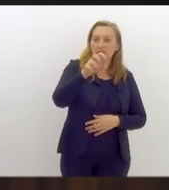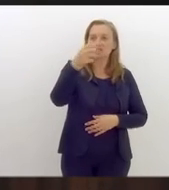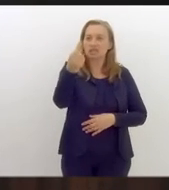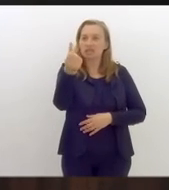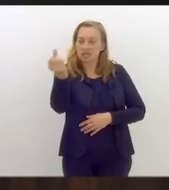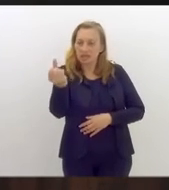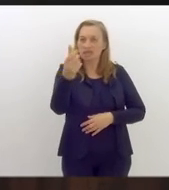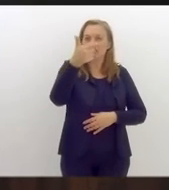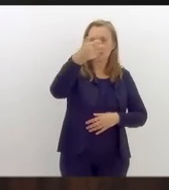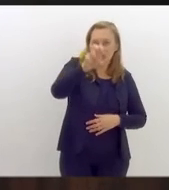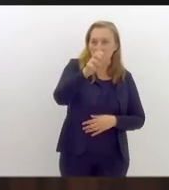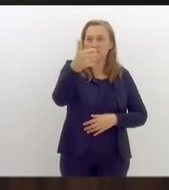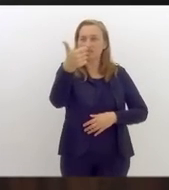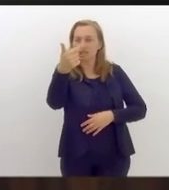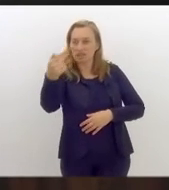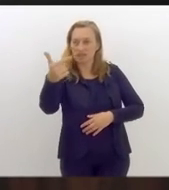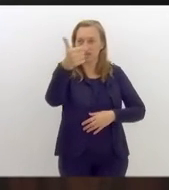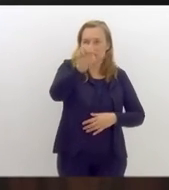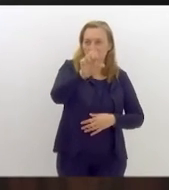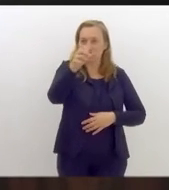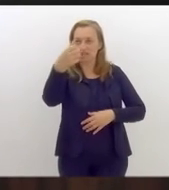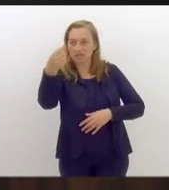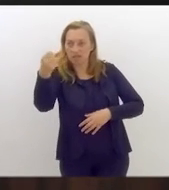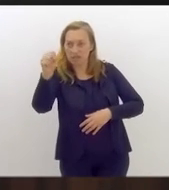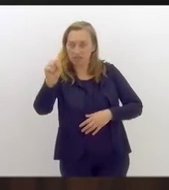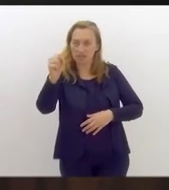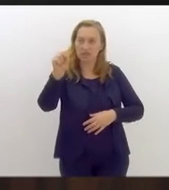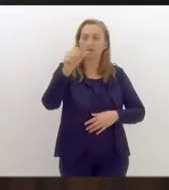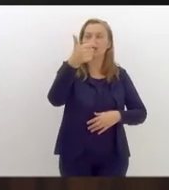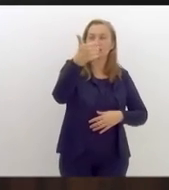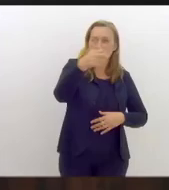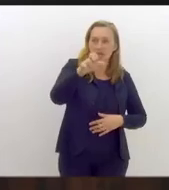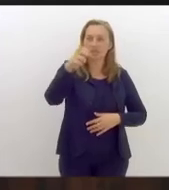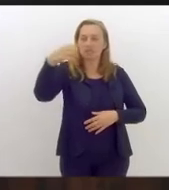1516, 1517, 1518 e 1519,